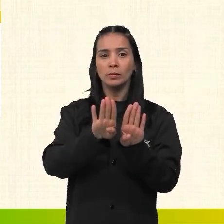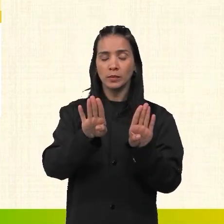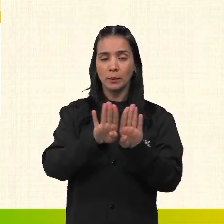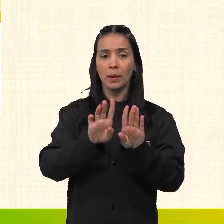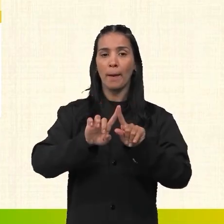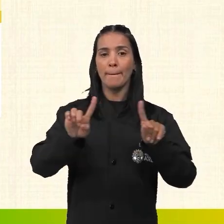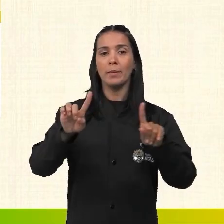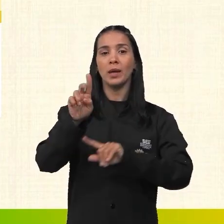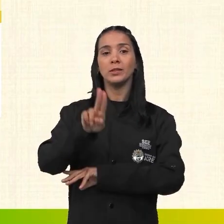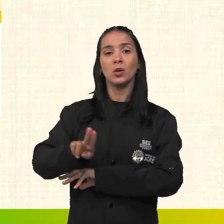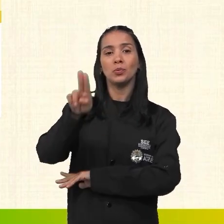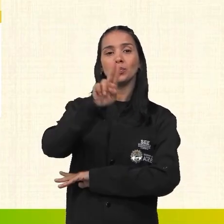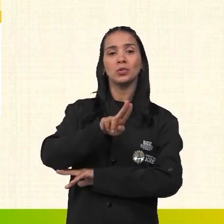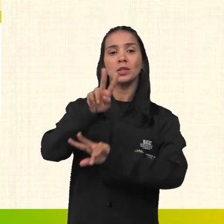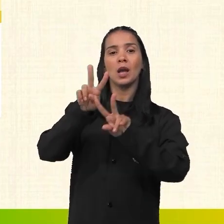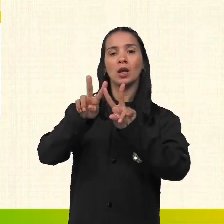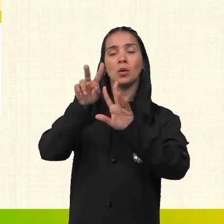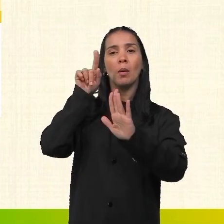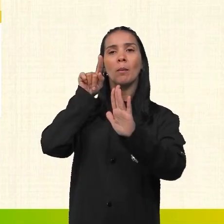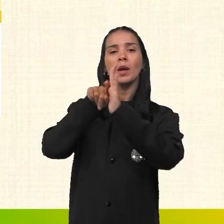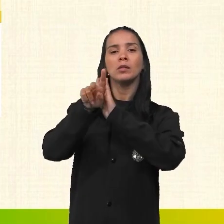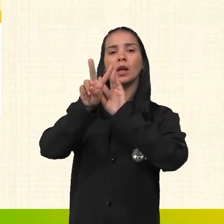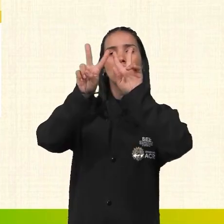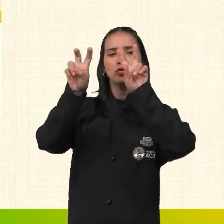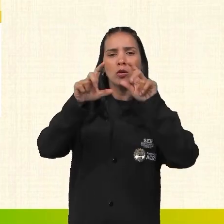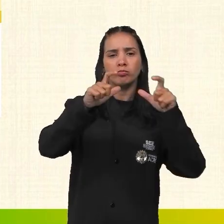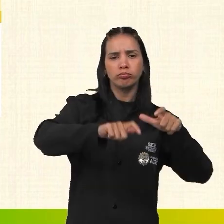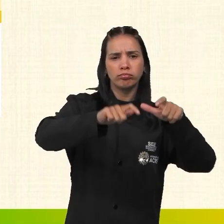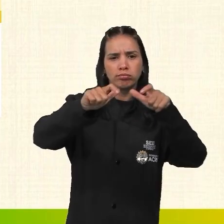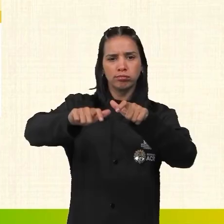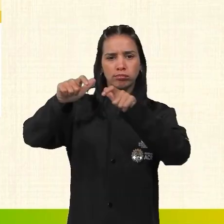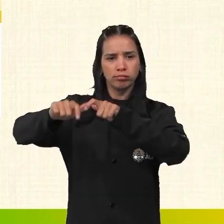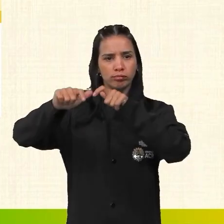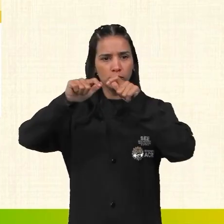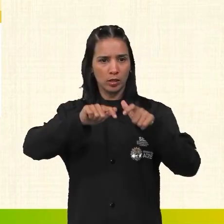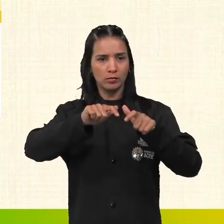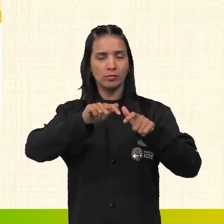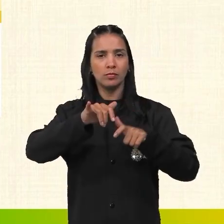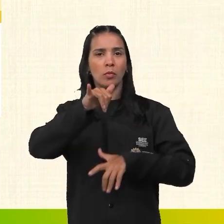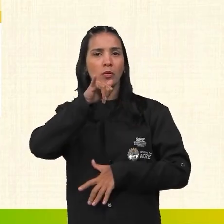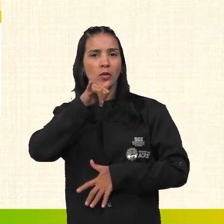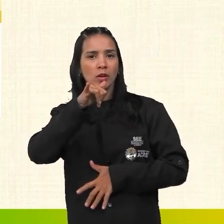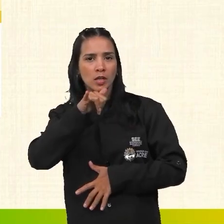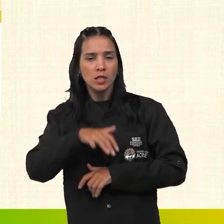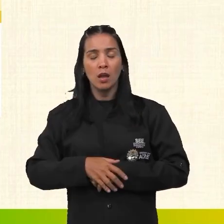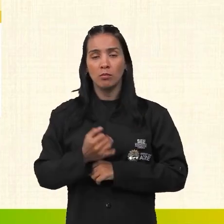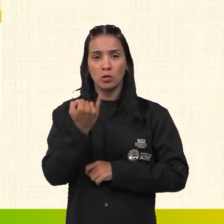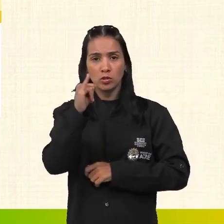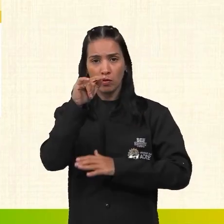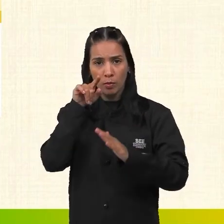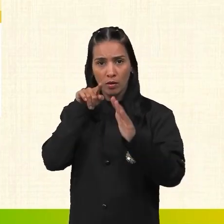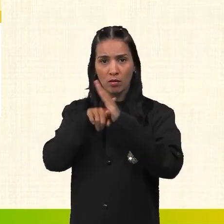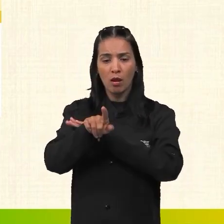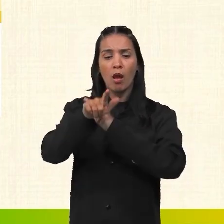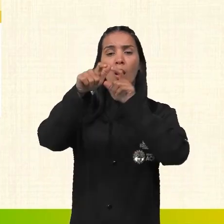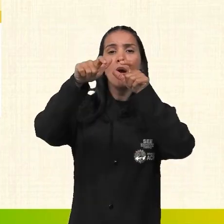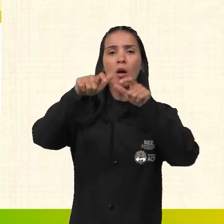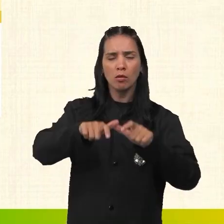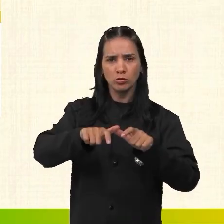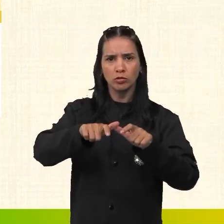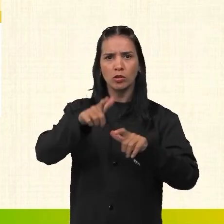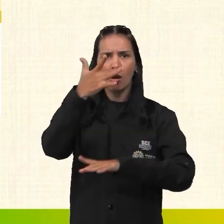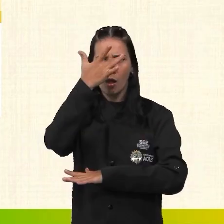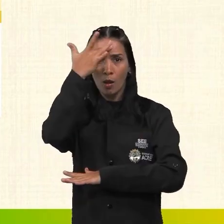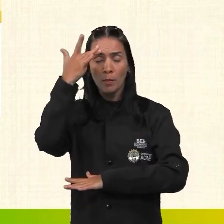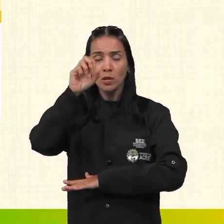para perguntar sobre um lugar, ou seja, a localização de algo ou de alguém.